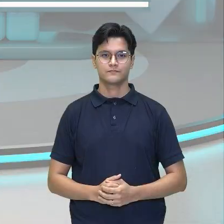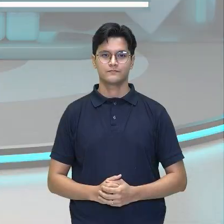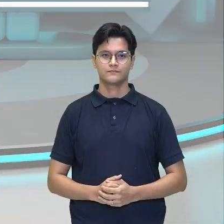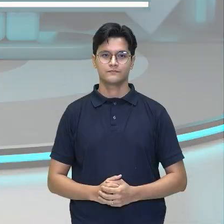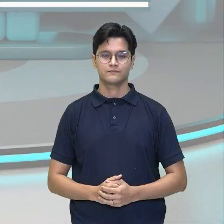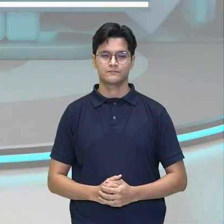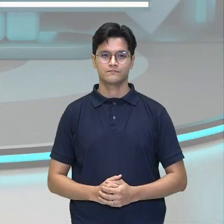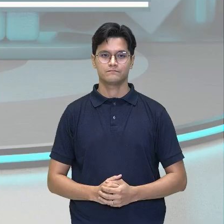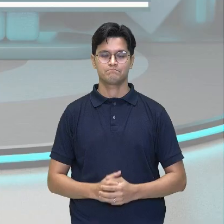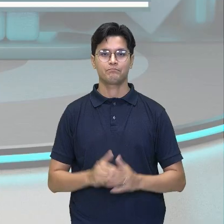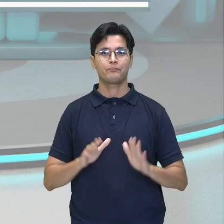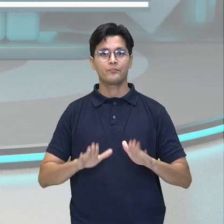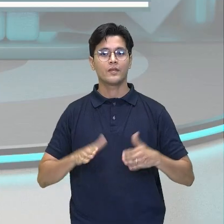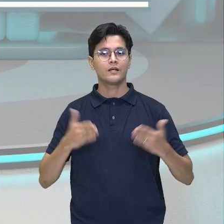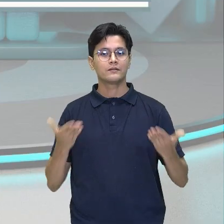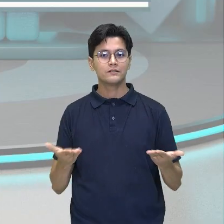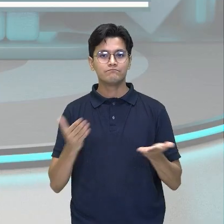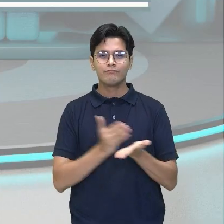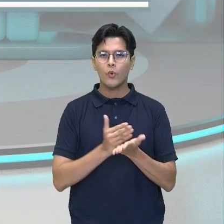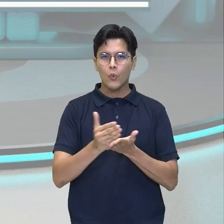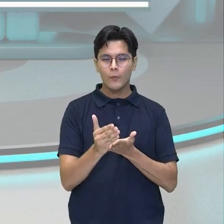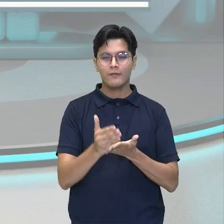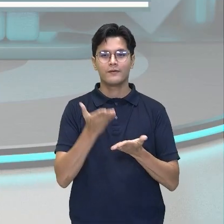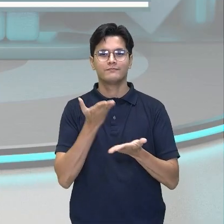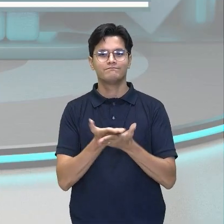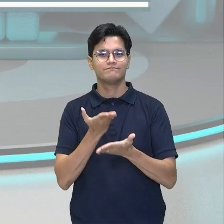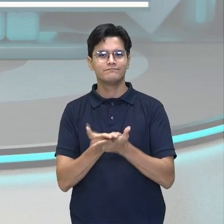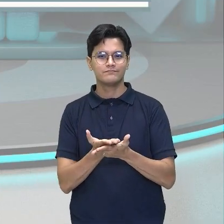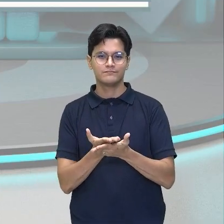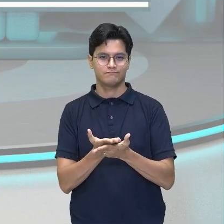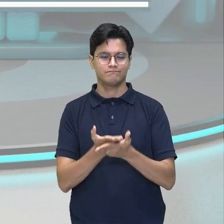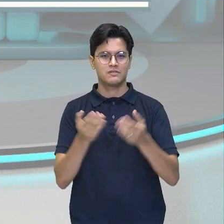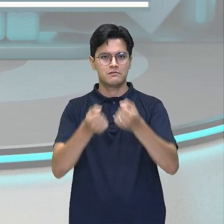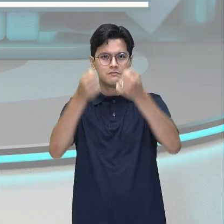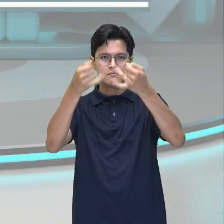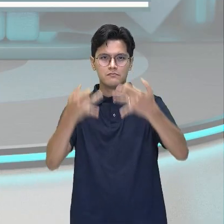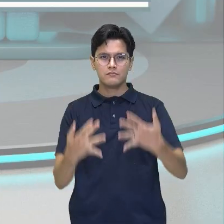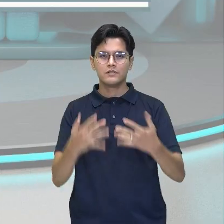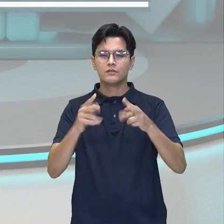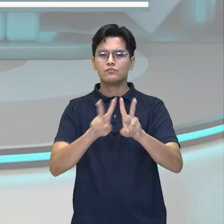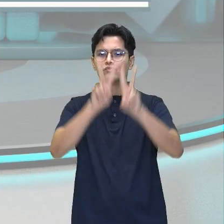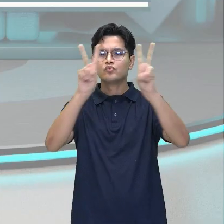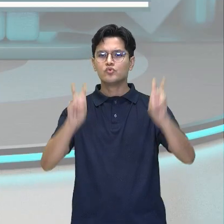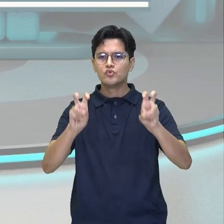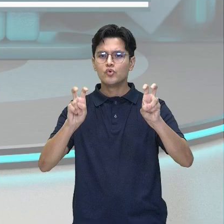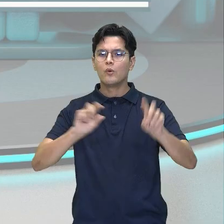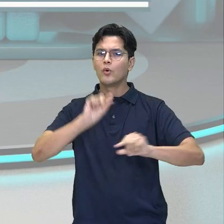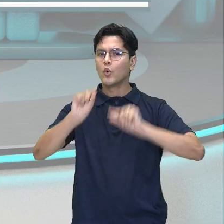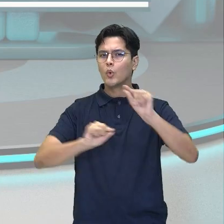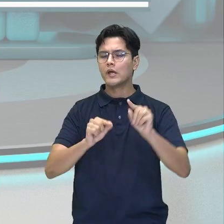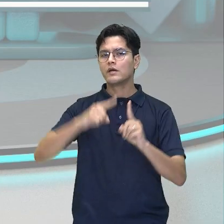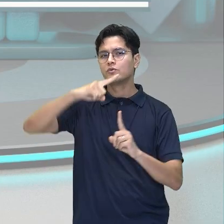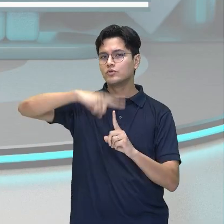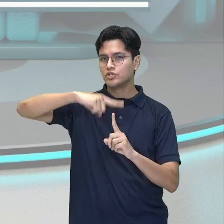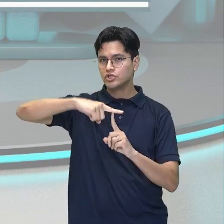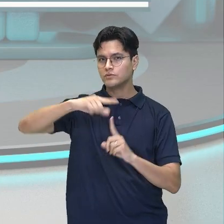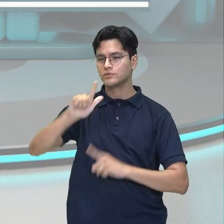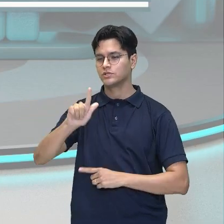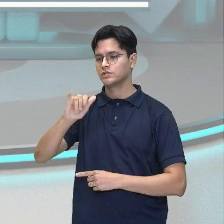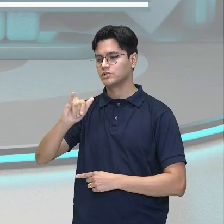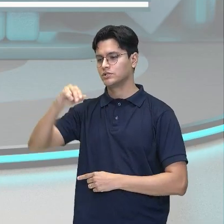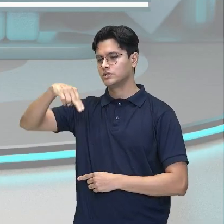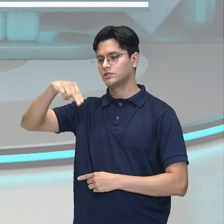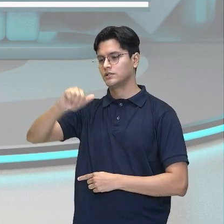Muito bem, então a gente vai iniciar a nossa aula, falando sobre um tipo de ginástica que é a